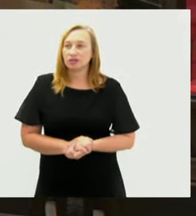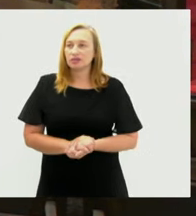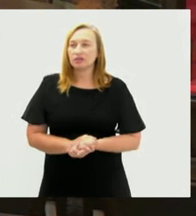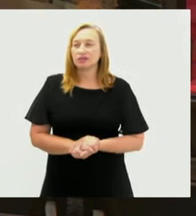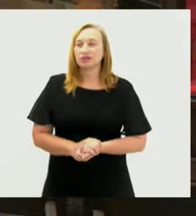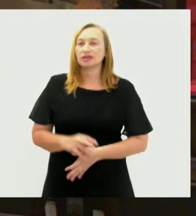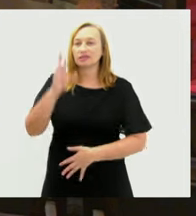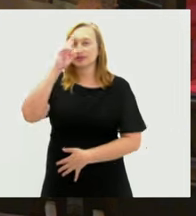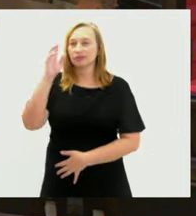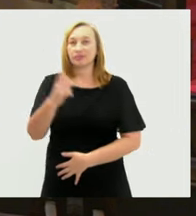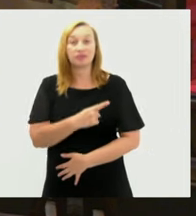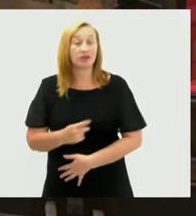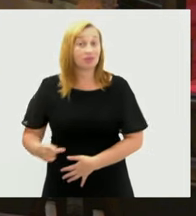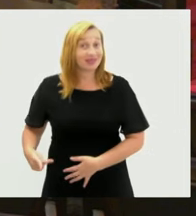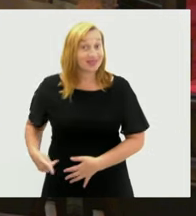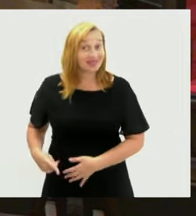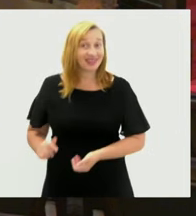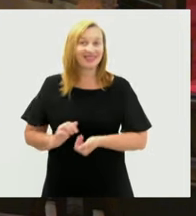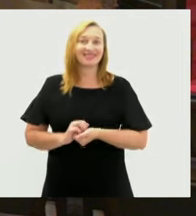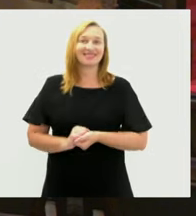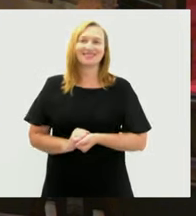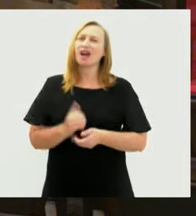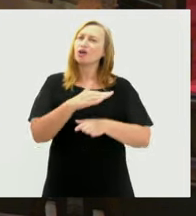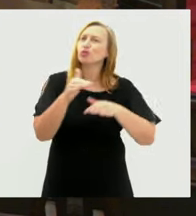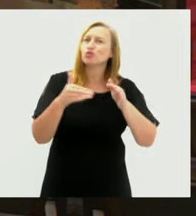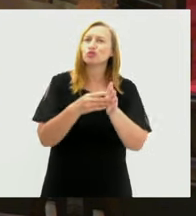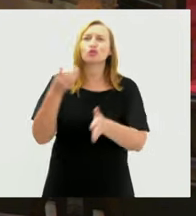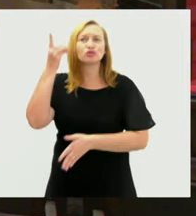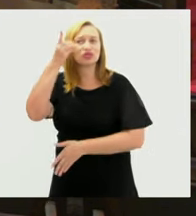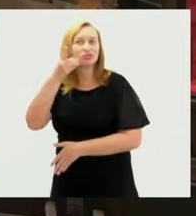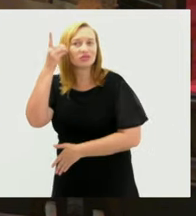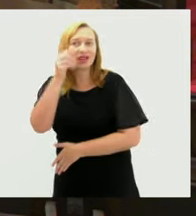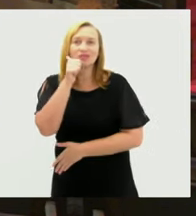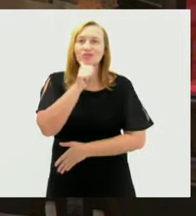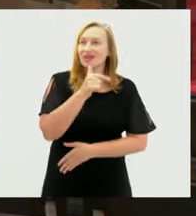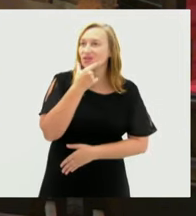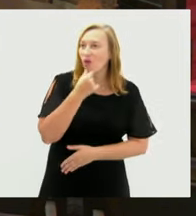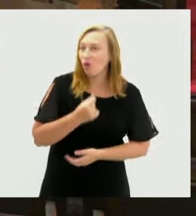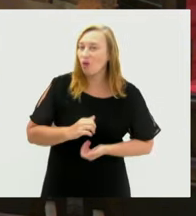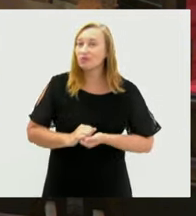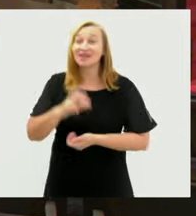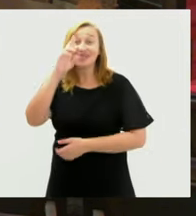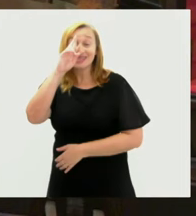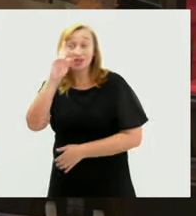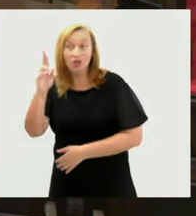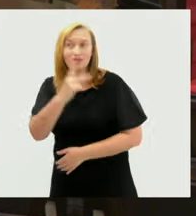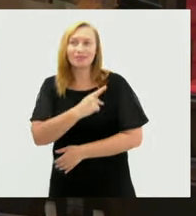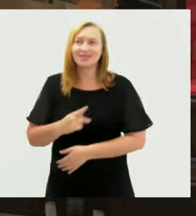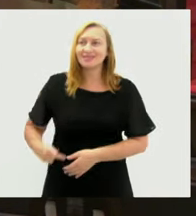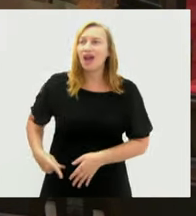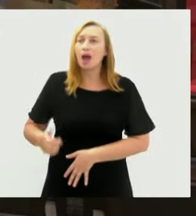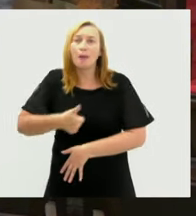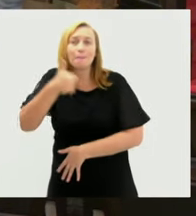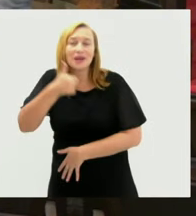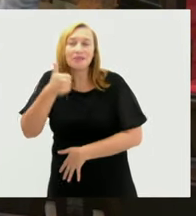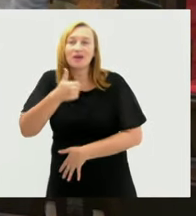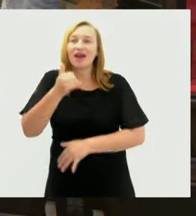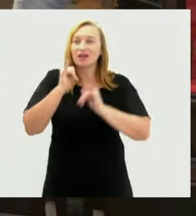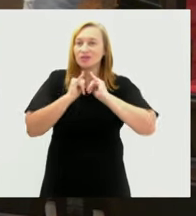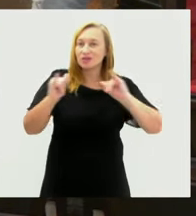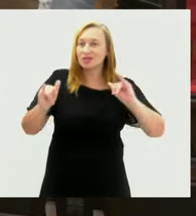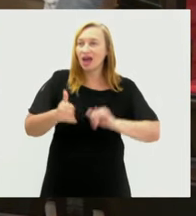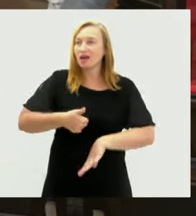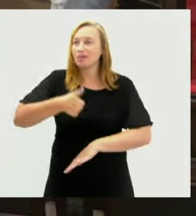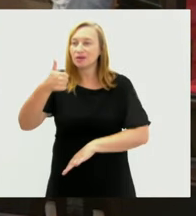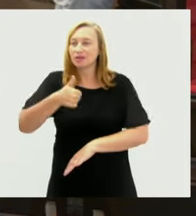Senhora Presidenta, senhoras deputadas, senhores deputados. Senhora Presidenta, primeiro anunciar aqui a presença do nosso